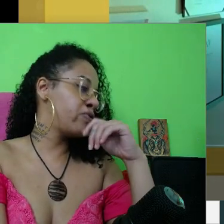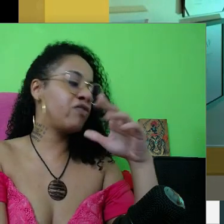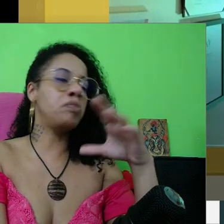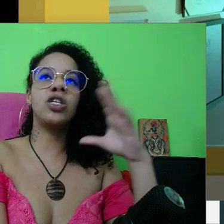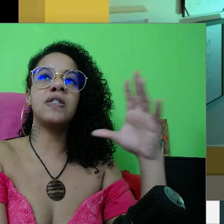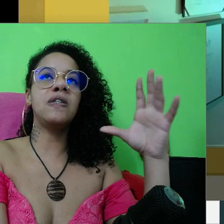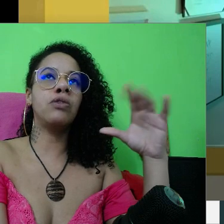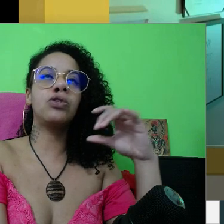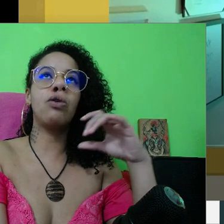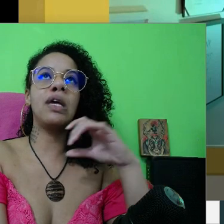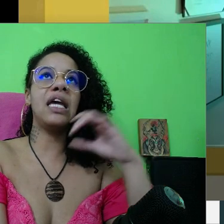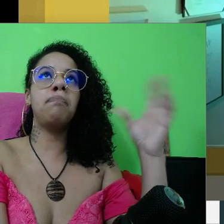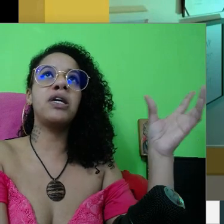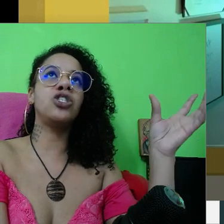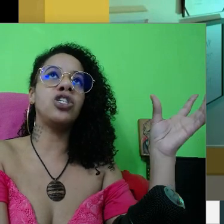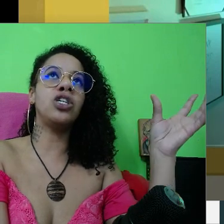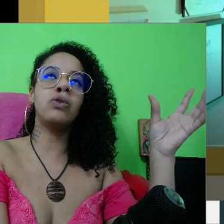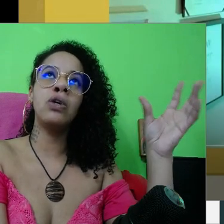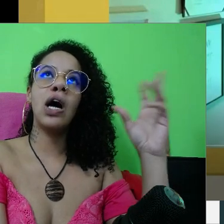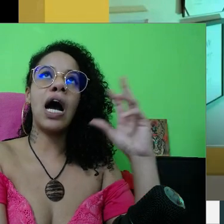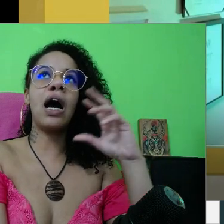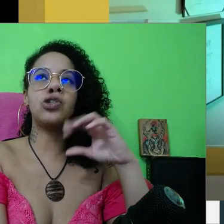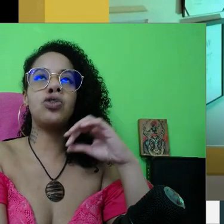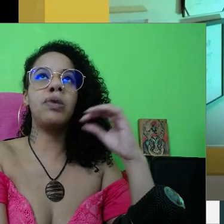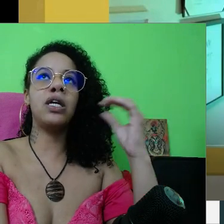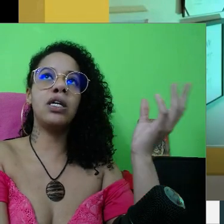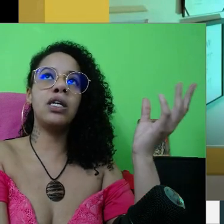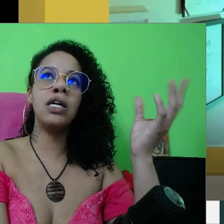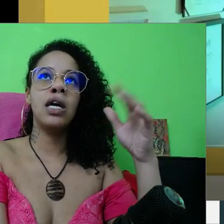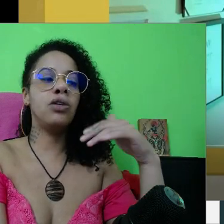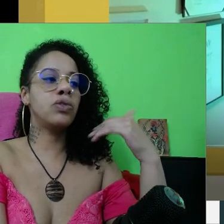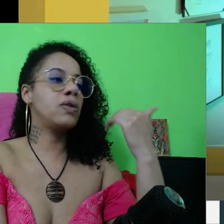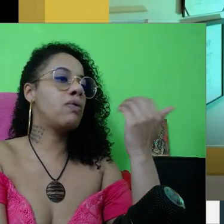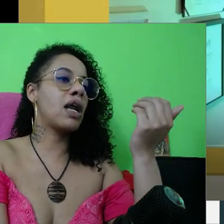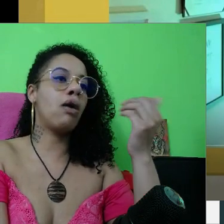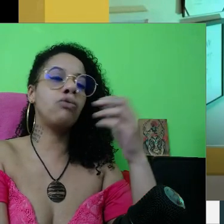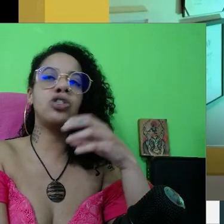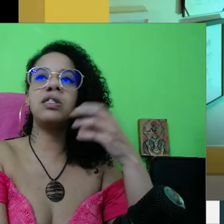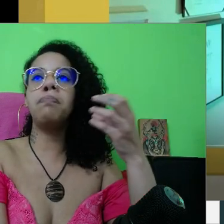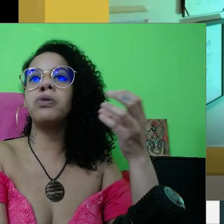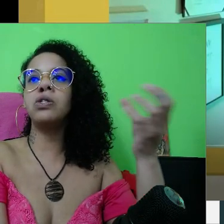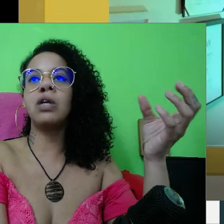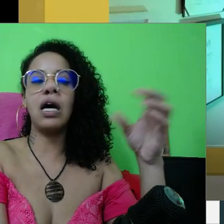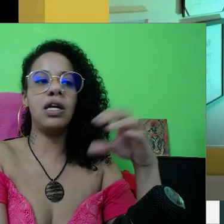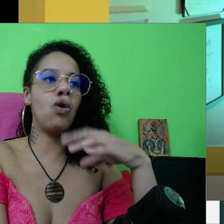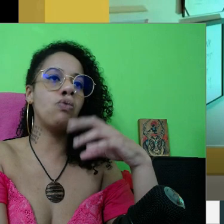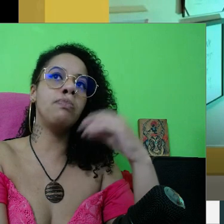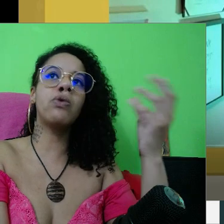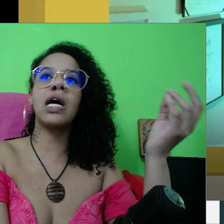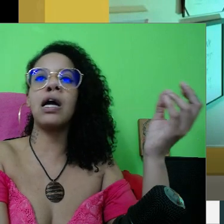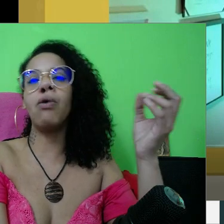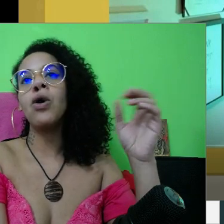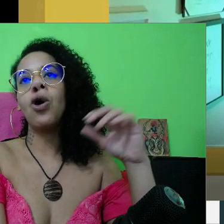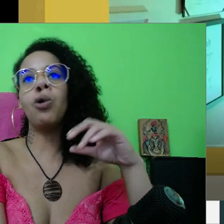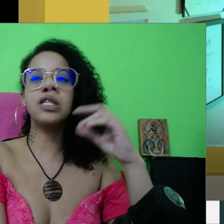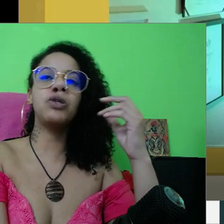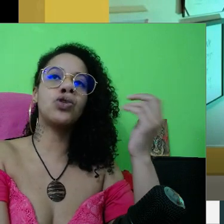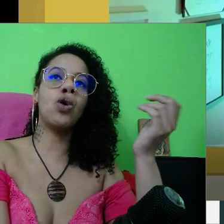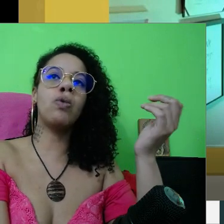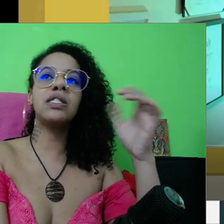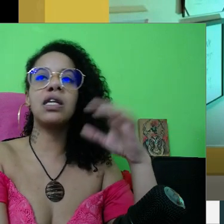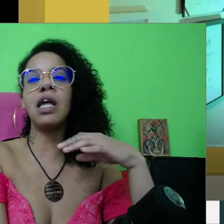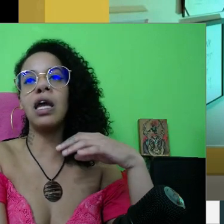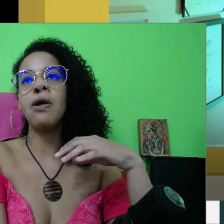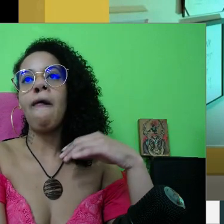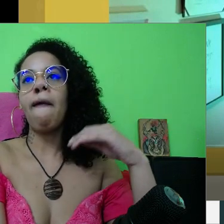provavelmente assim eu estou impedindo a Soberana e o seu canal de se posicionarem com o meu canal ou